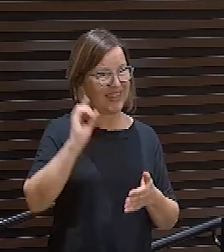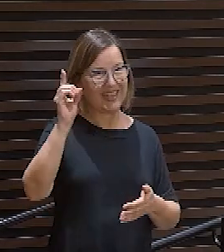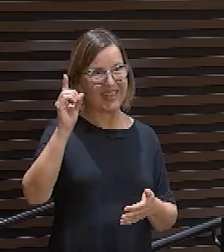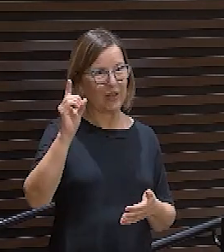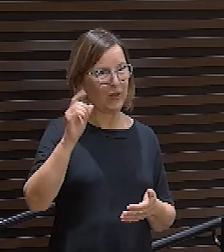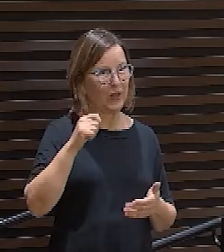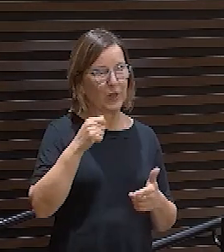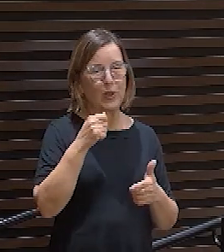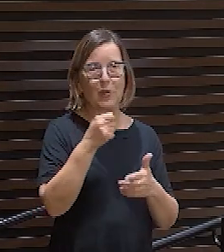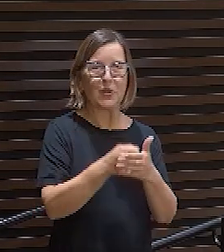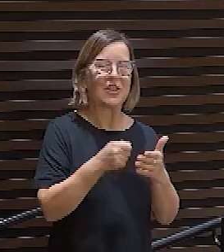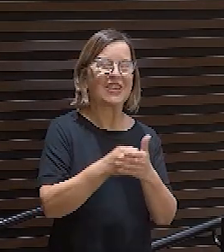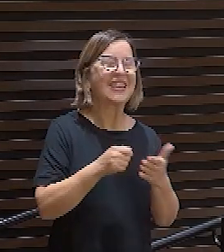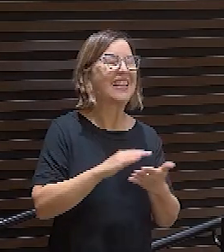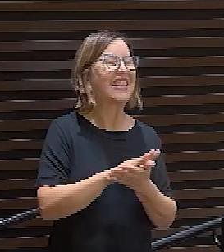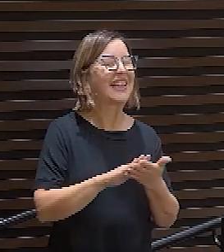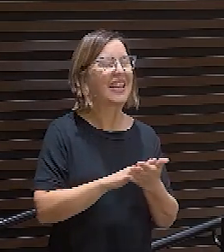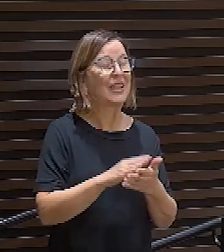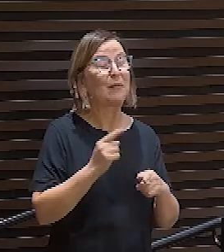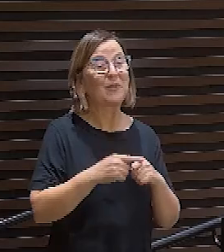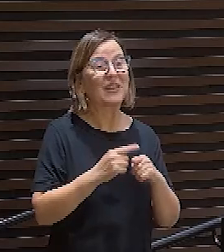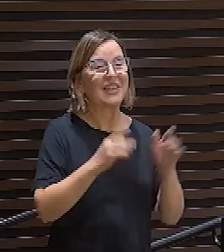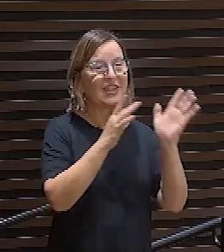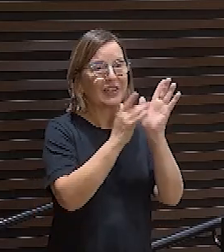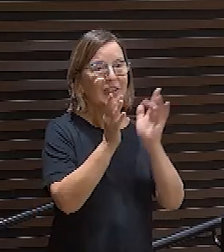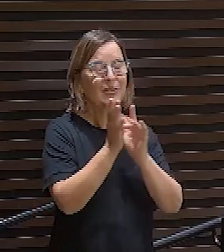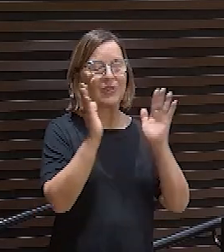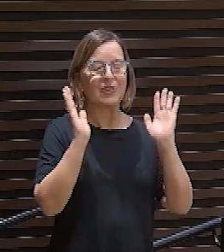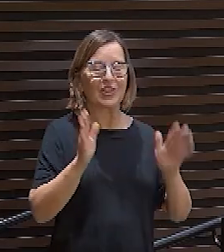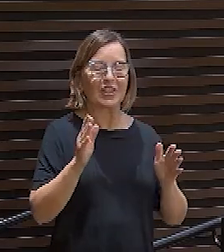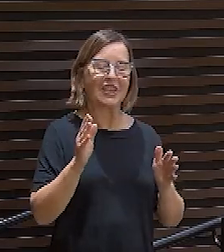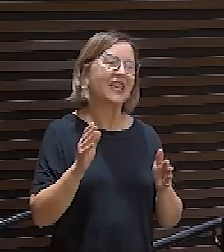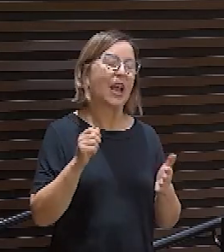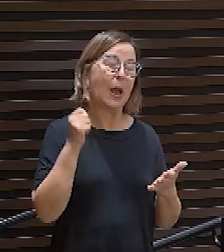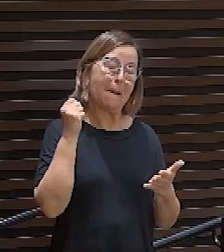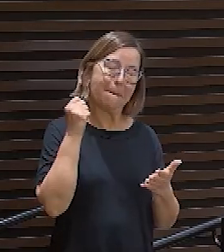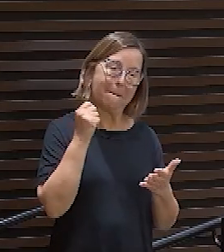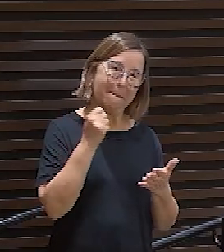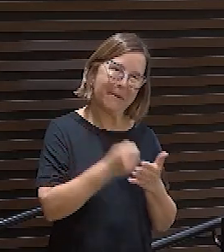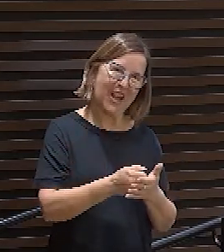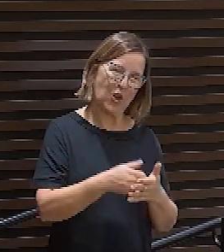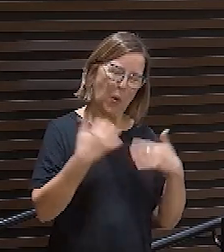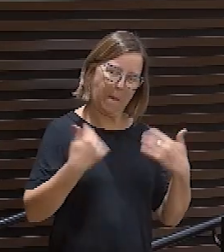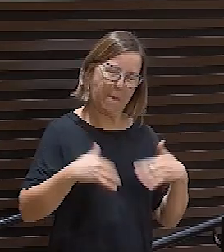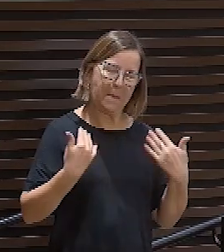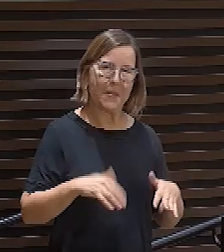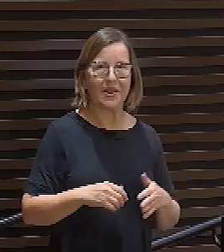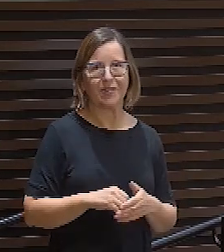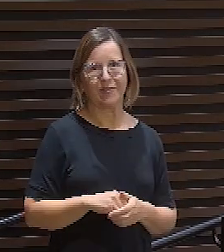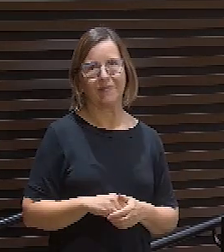Jesus já pagou. Veja o versículo 22. Agora, porém,